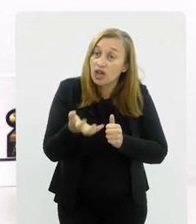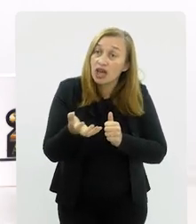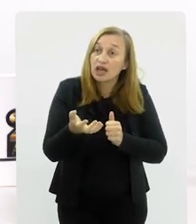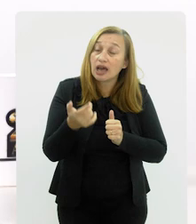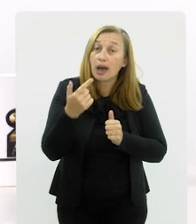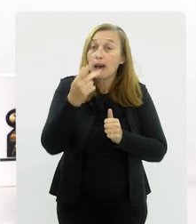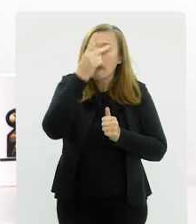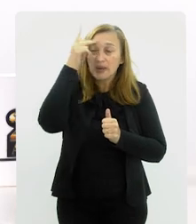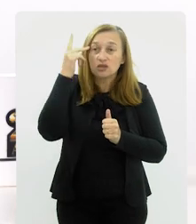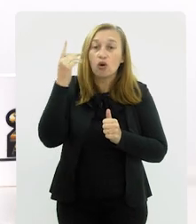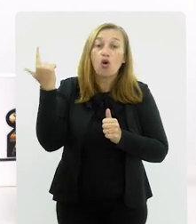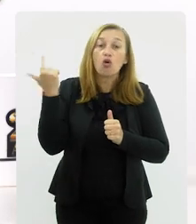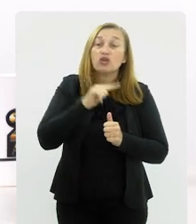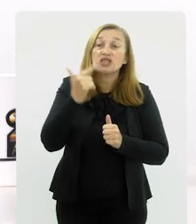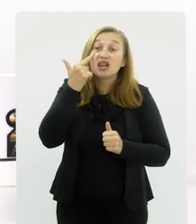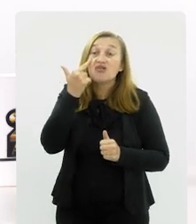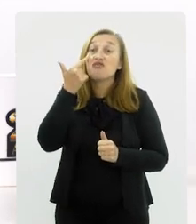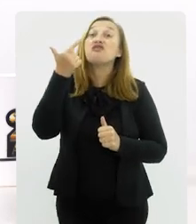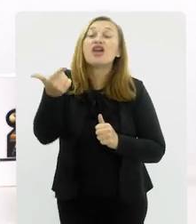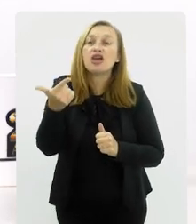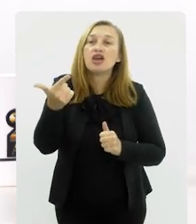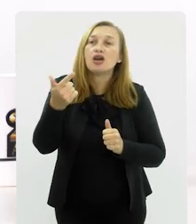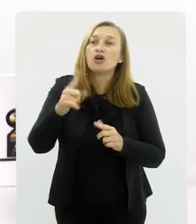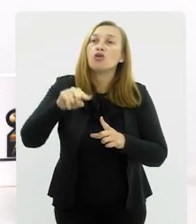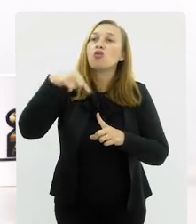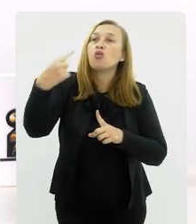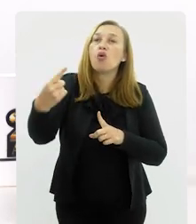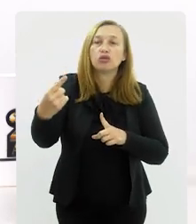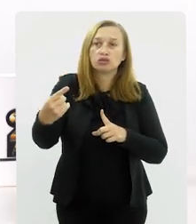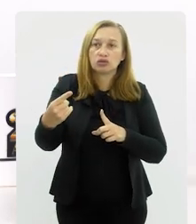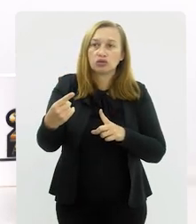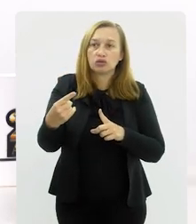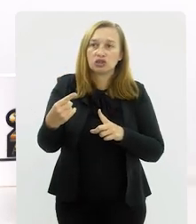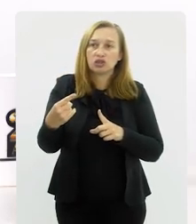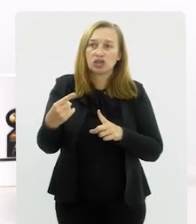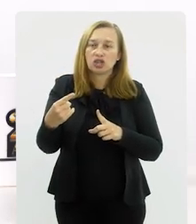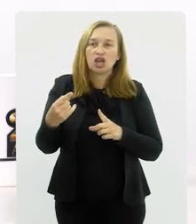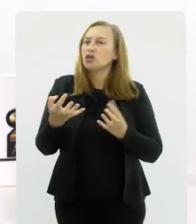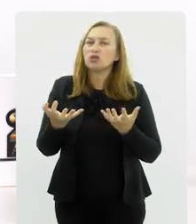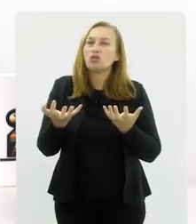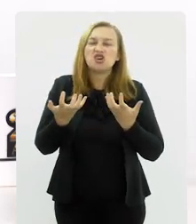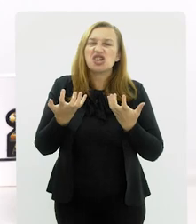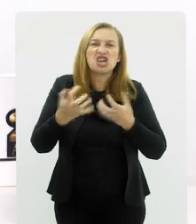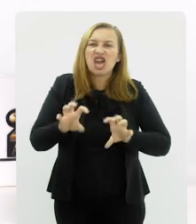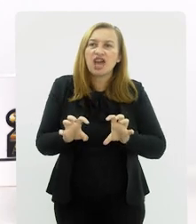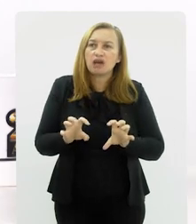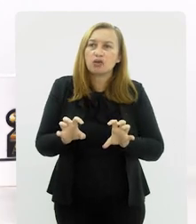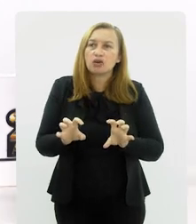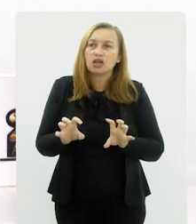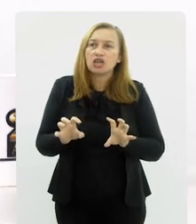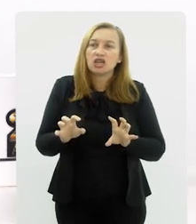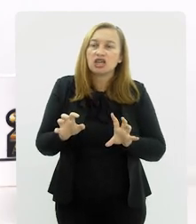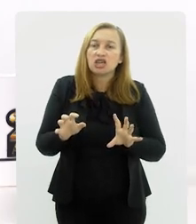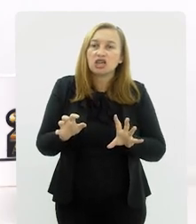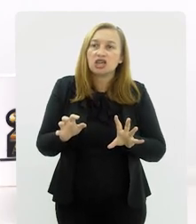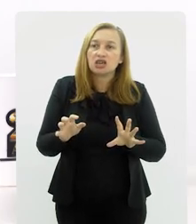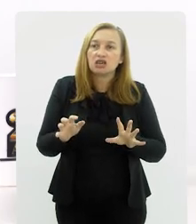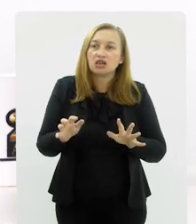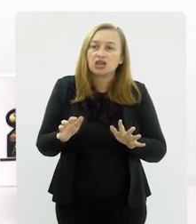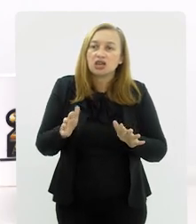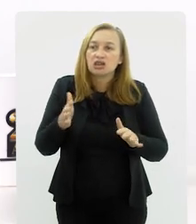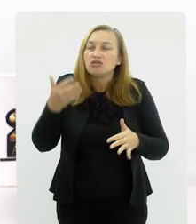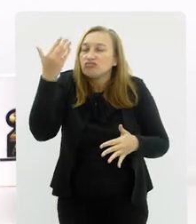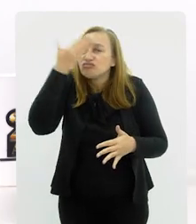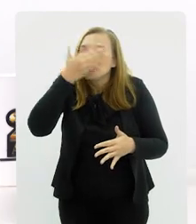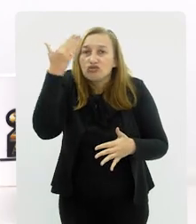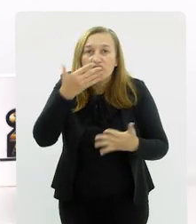vazado. Eu quero que a pessoa veja o outro lado, o cara que está assistindo da arquibancada, ele tem que ver os dois lados do desfile, eu não quero que passe uma caixa na frente dele, que até o som